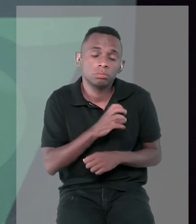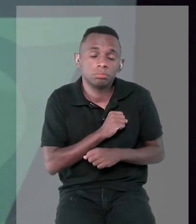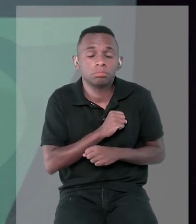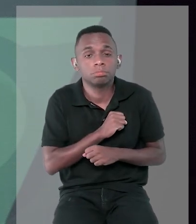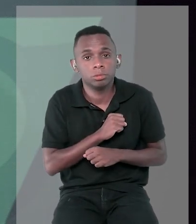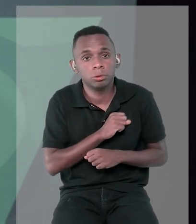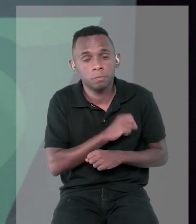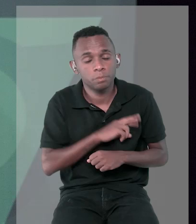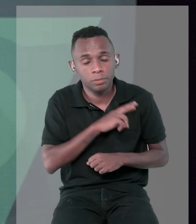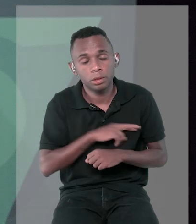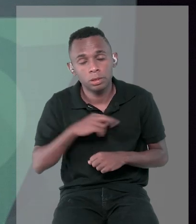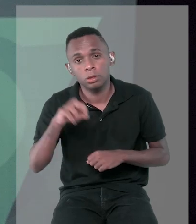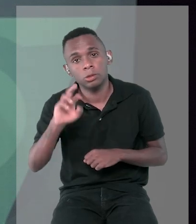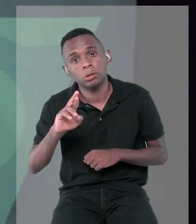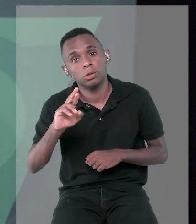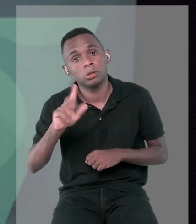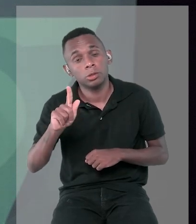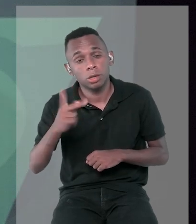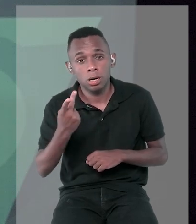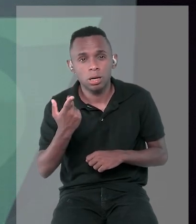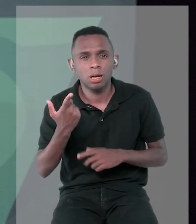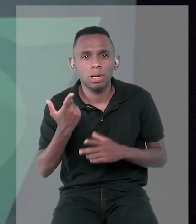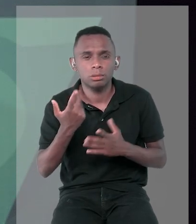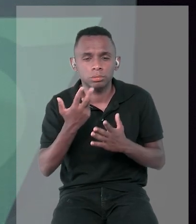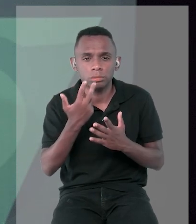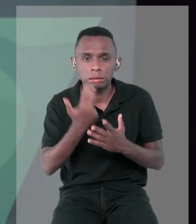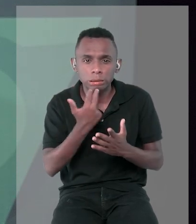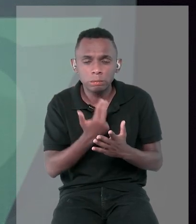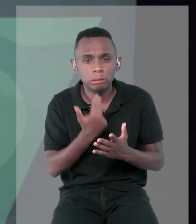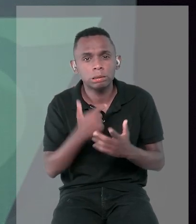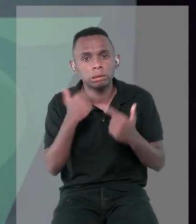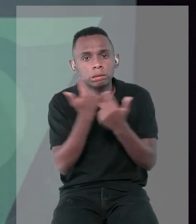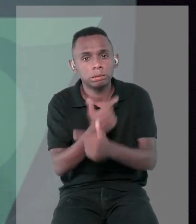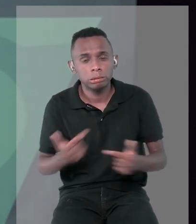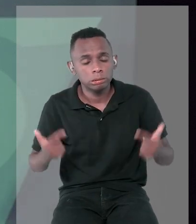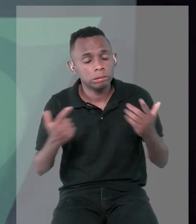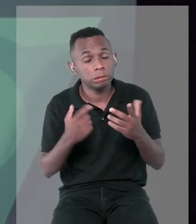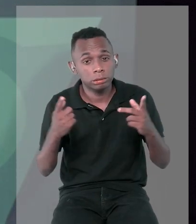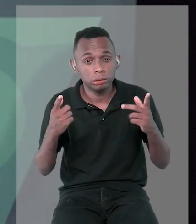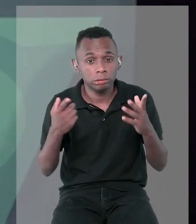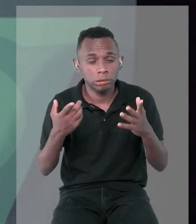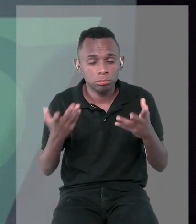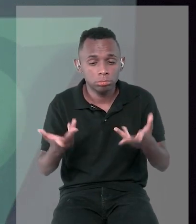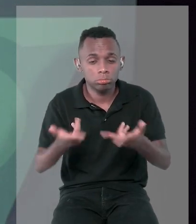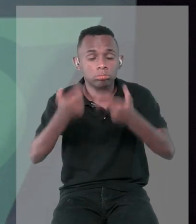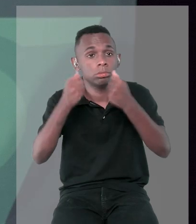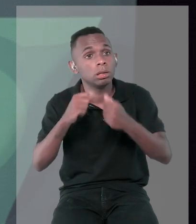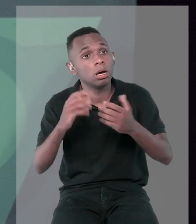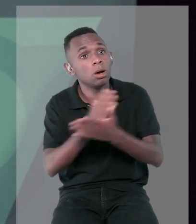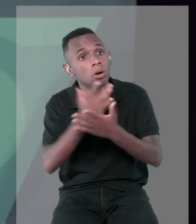GH, em que a linguagem é muito sofisticada. Então, as pessoas, às vezes,